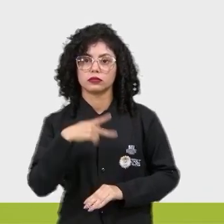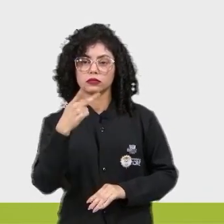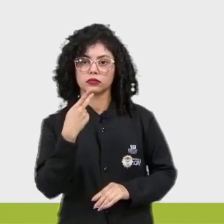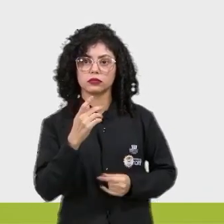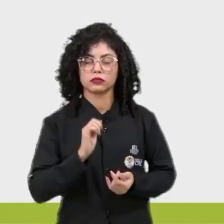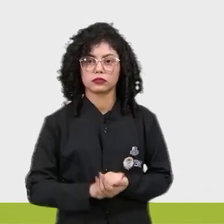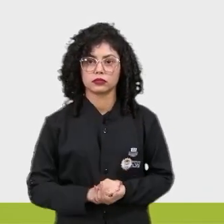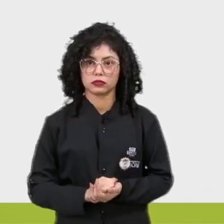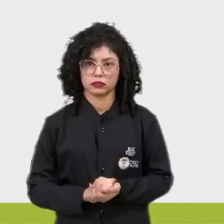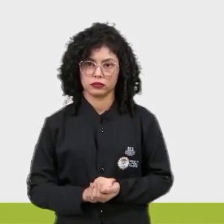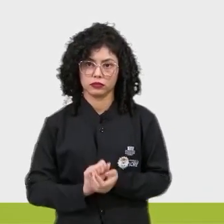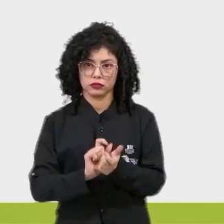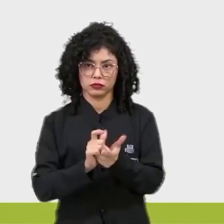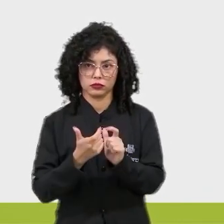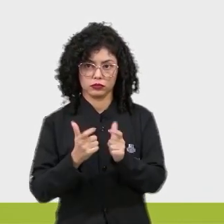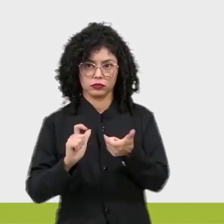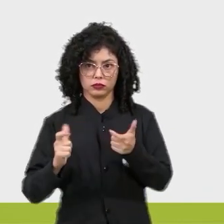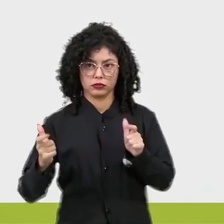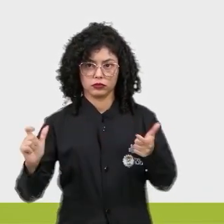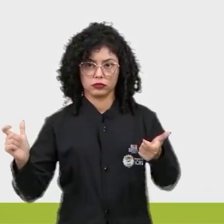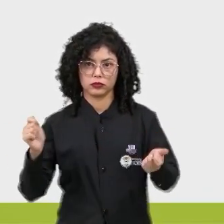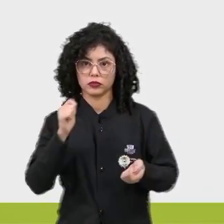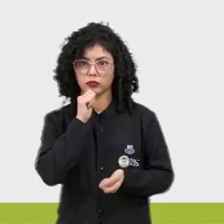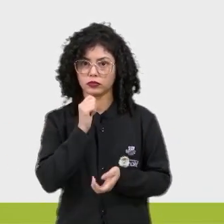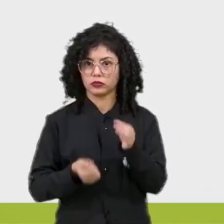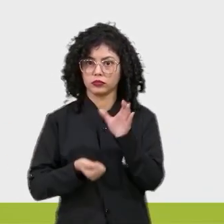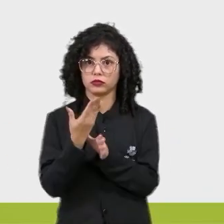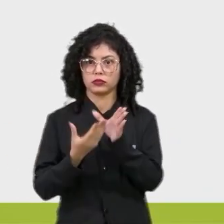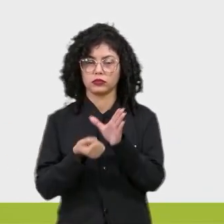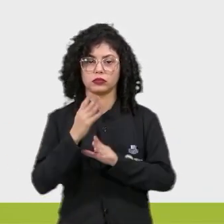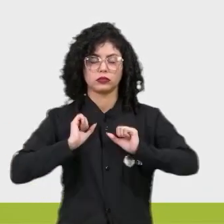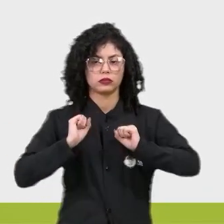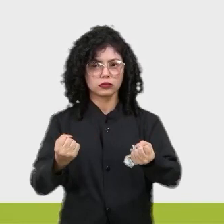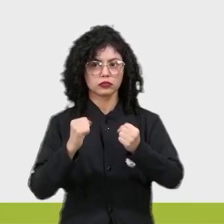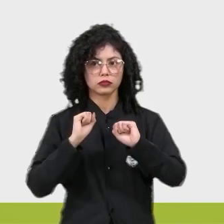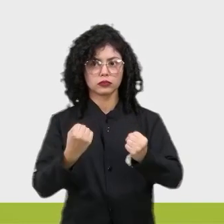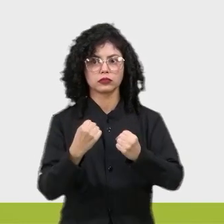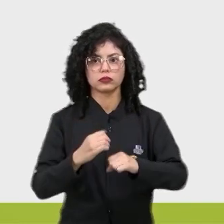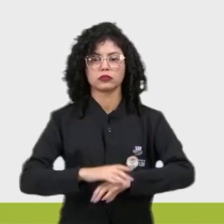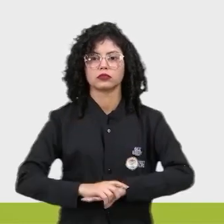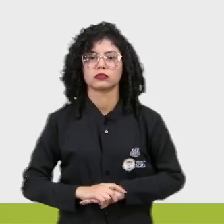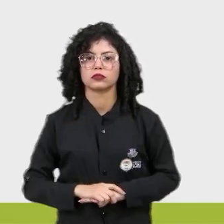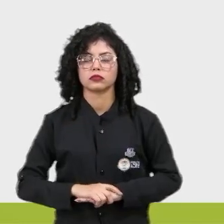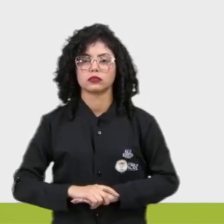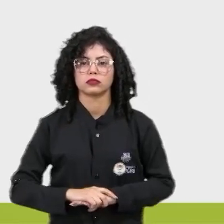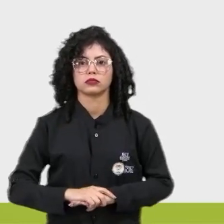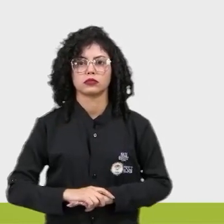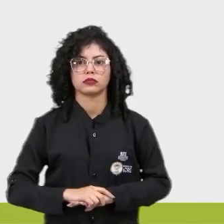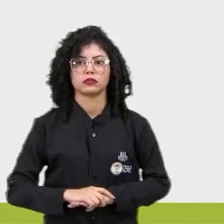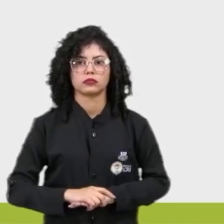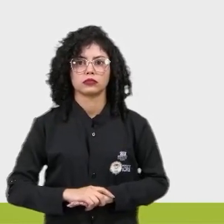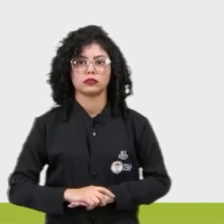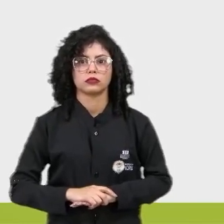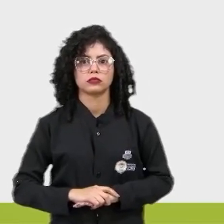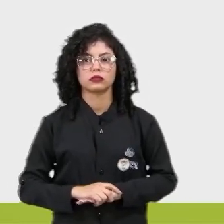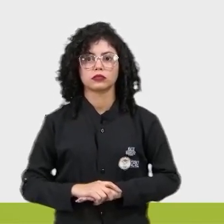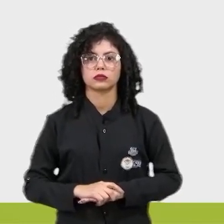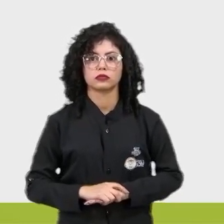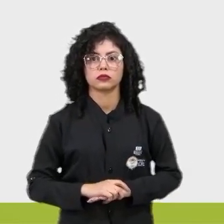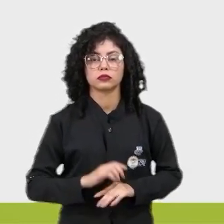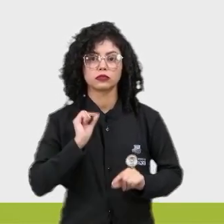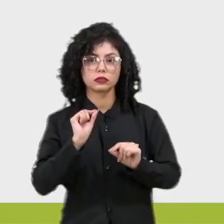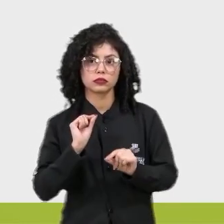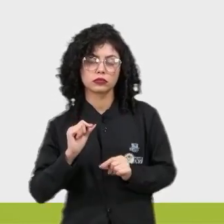Fala sobre aumentar a capacidade de realizar exercícios físicos. Esse tipo de